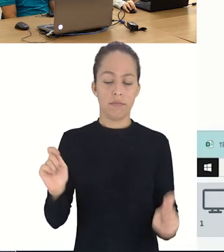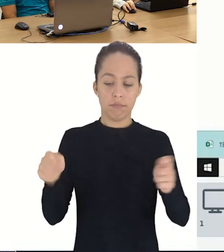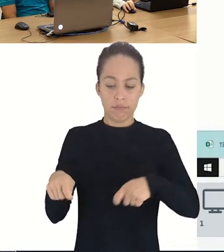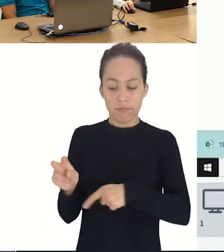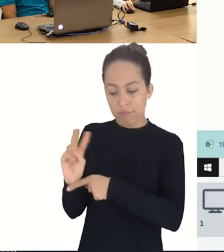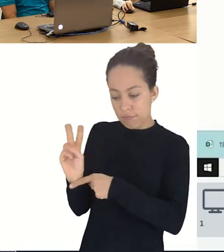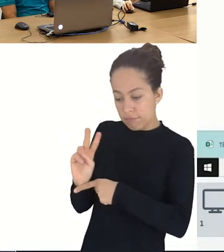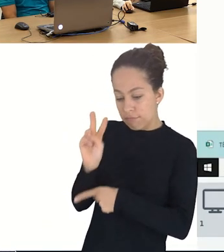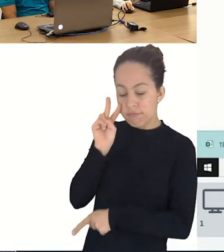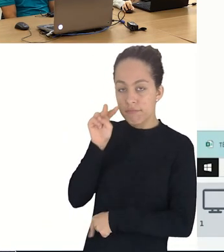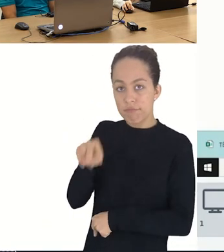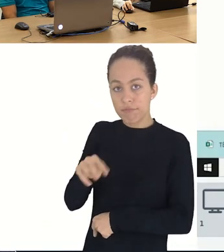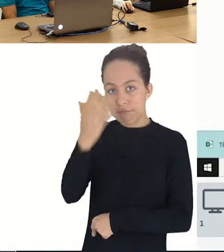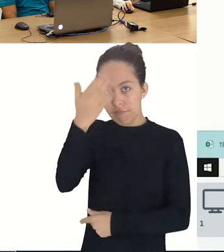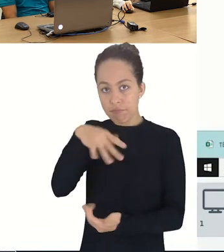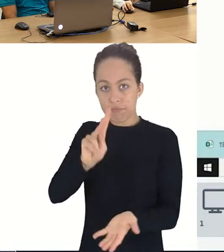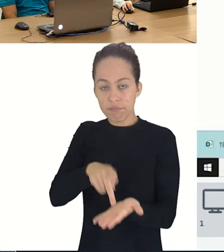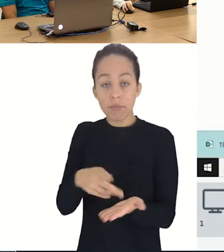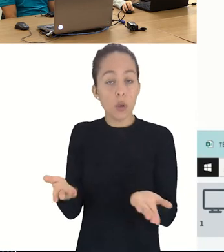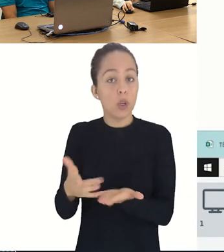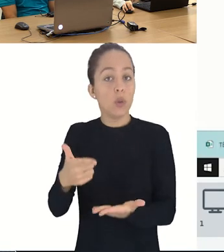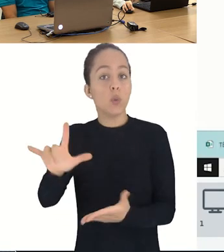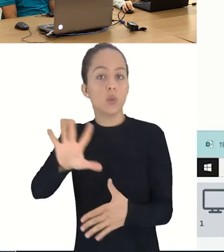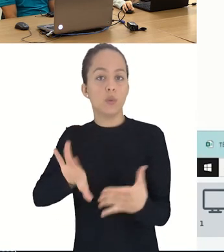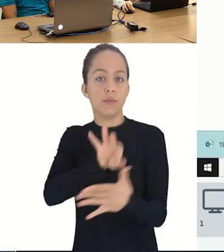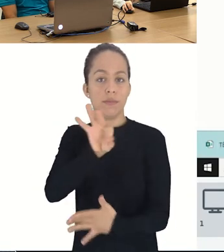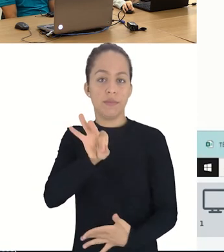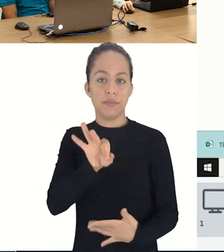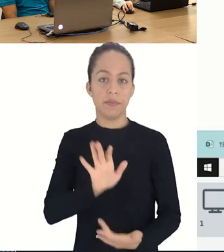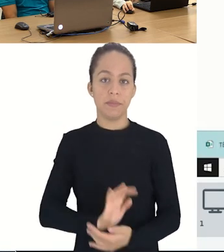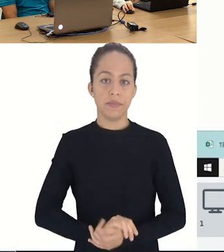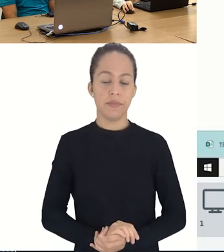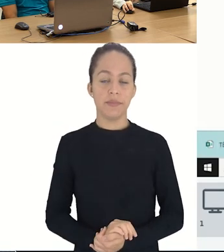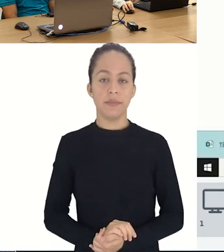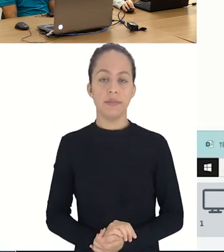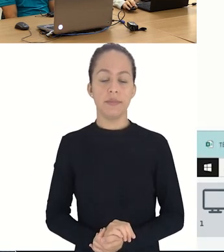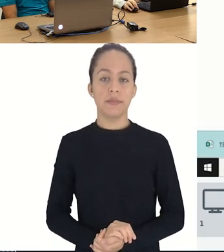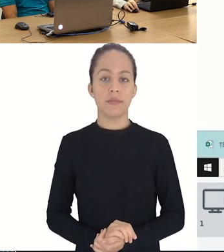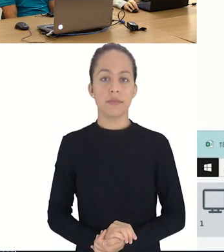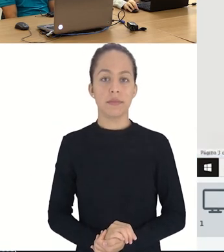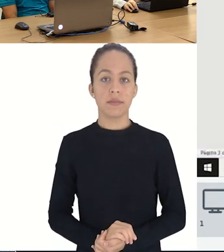semente pode ser conferida aqui. Vamos então realizar o sorteio do próximo curso.